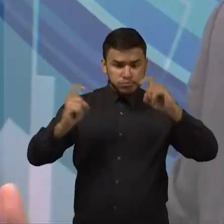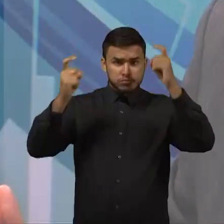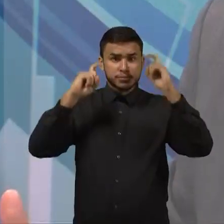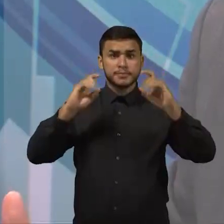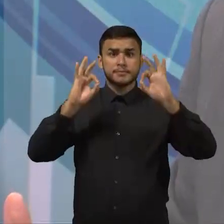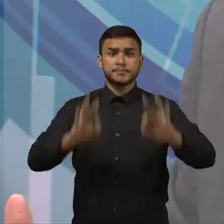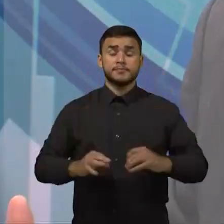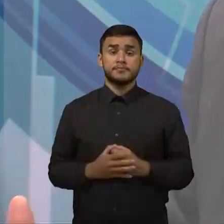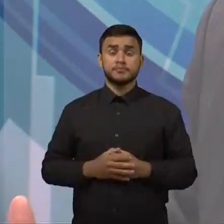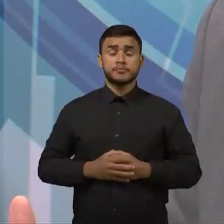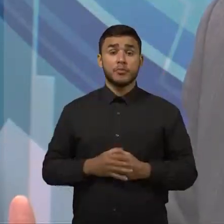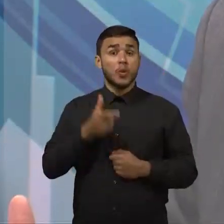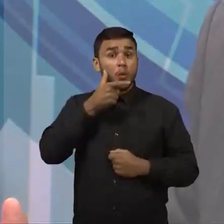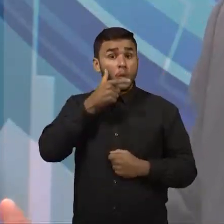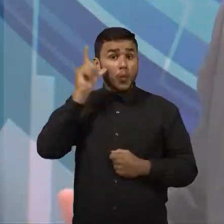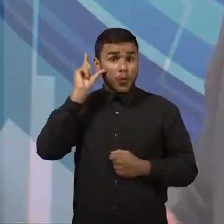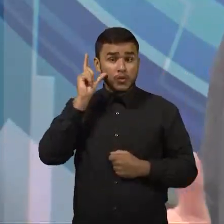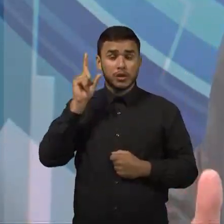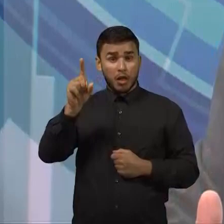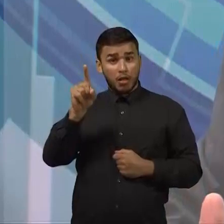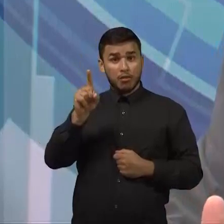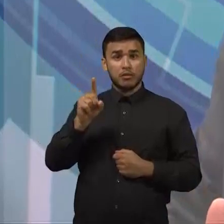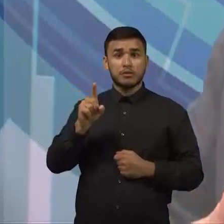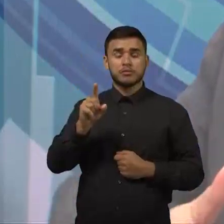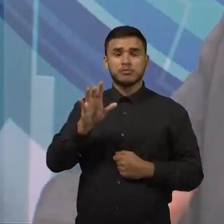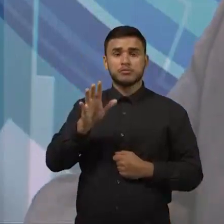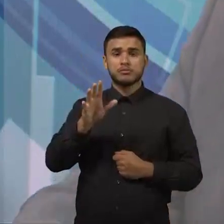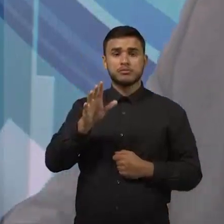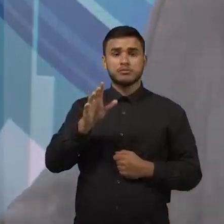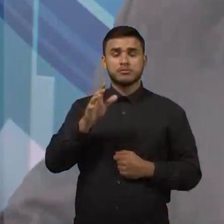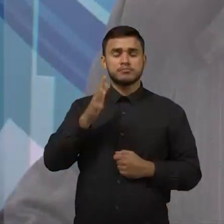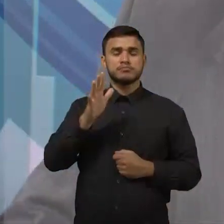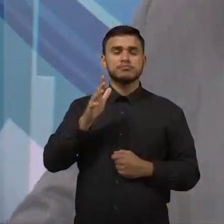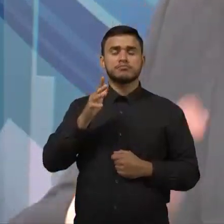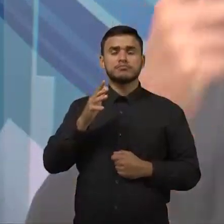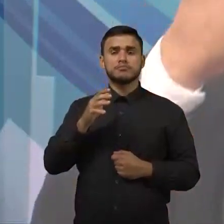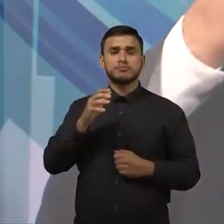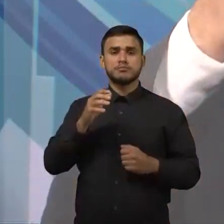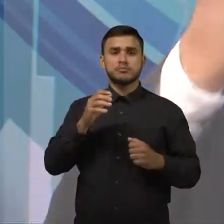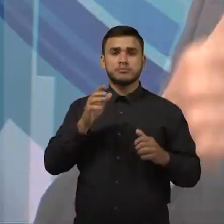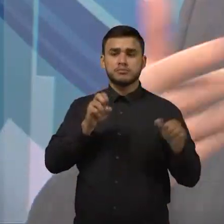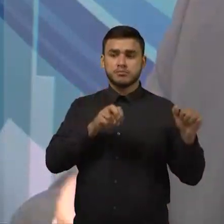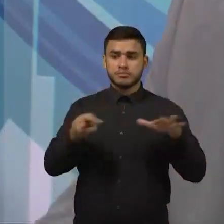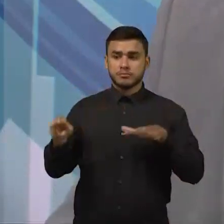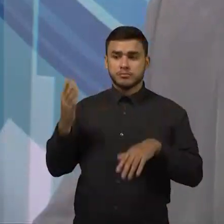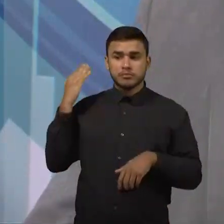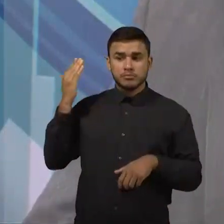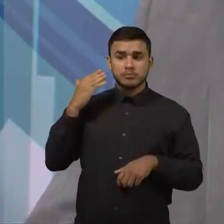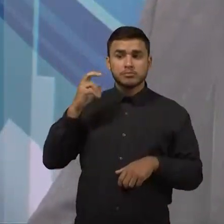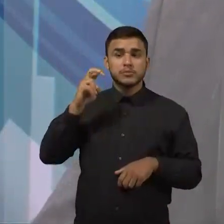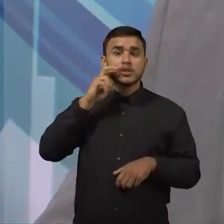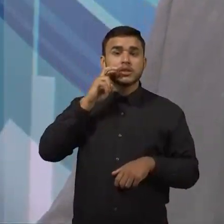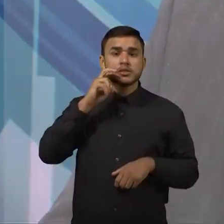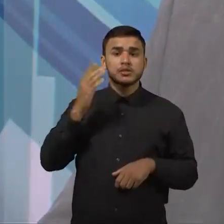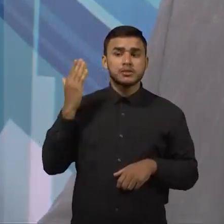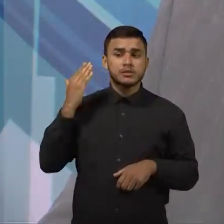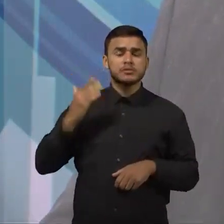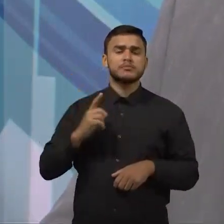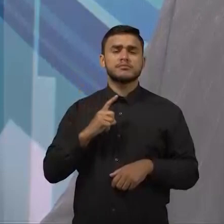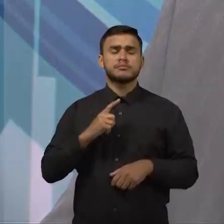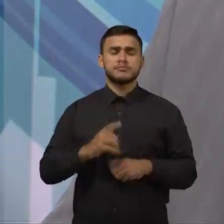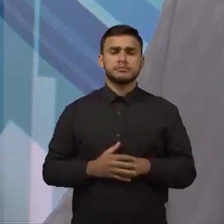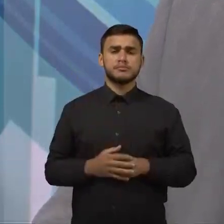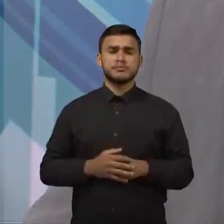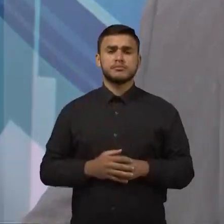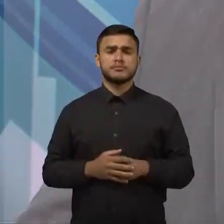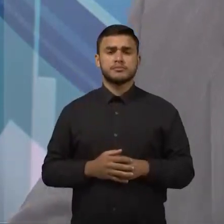o que aconteceu ontem? Tá? Ontem, na semana que passou, quinta-feira. Quinta-feira, na semana passada. O que nós tivemos?